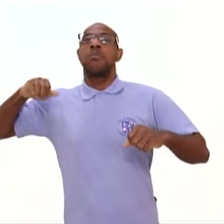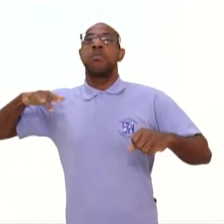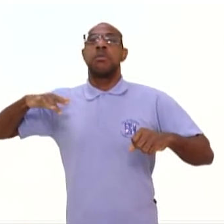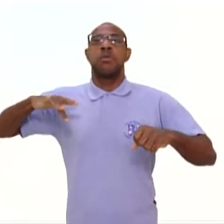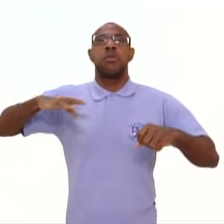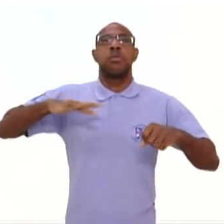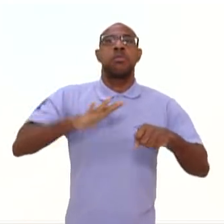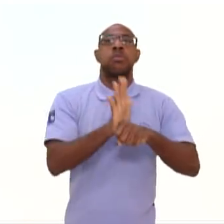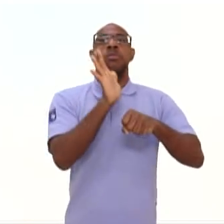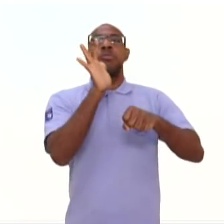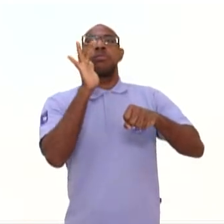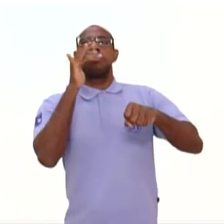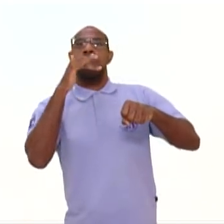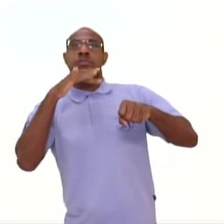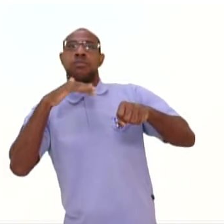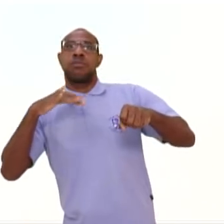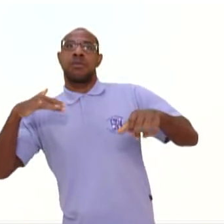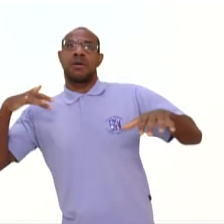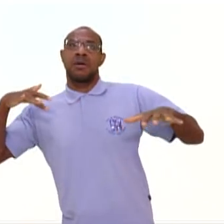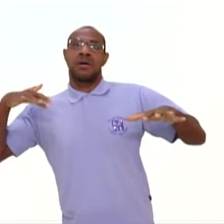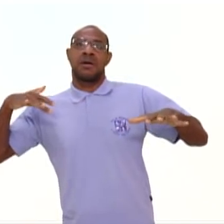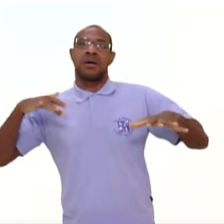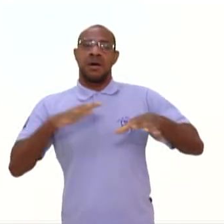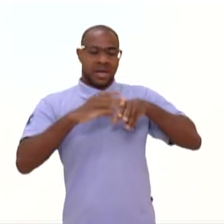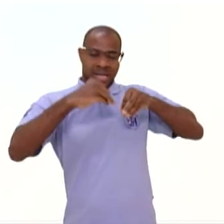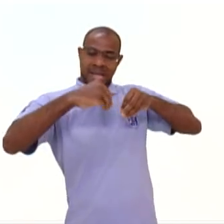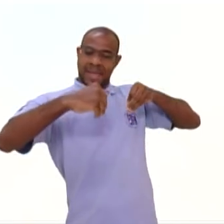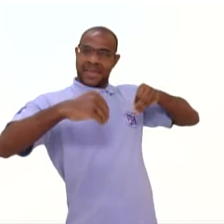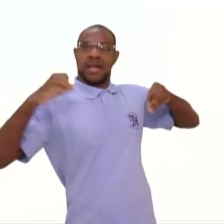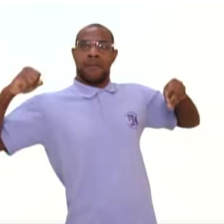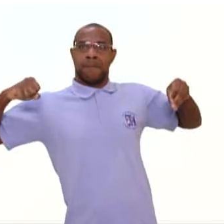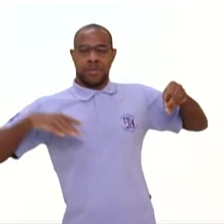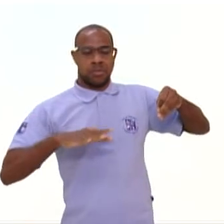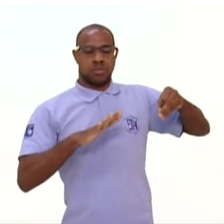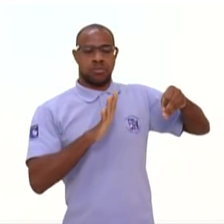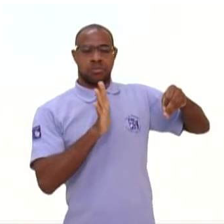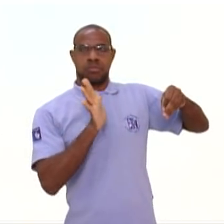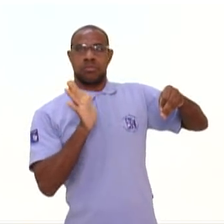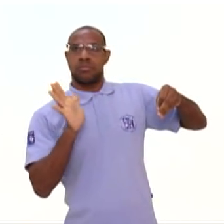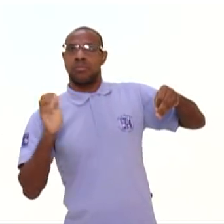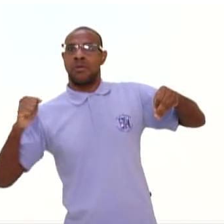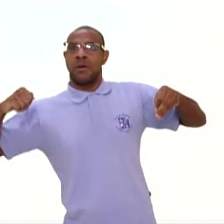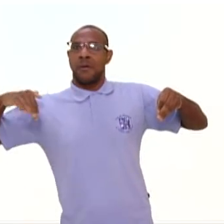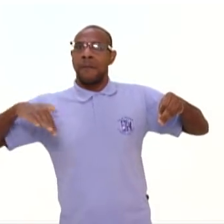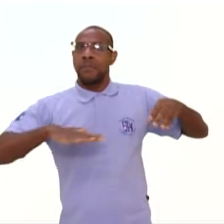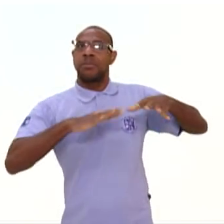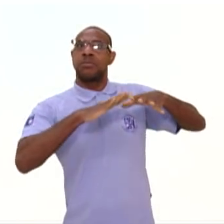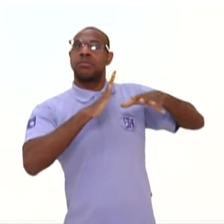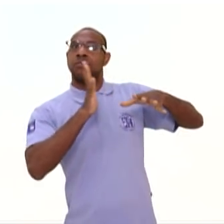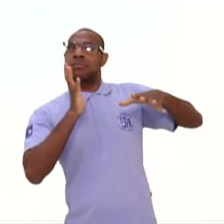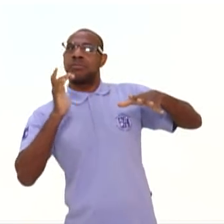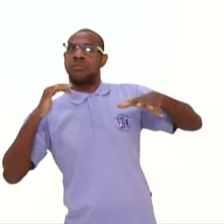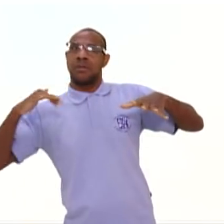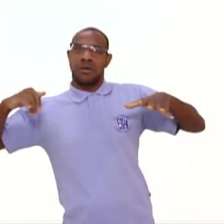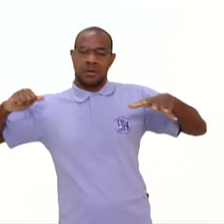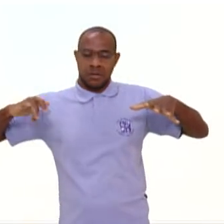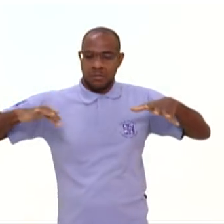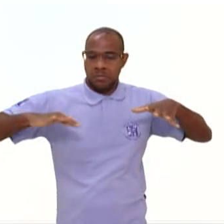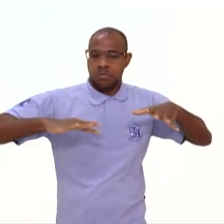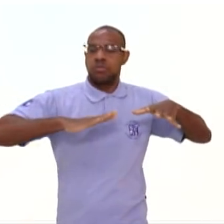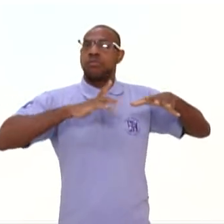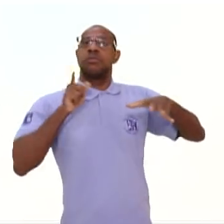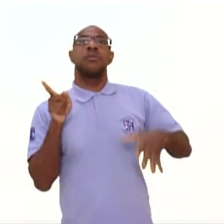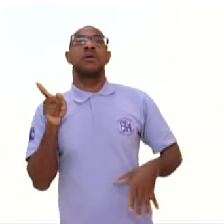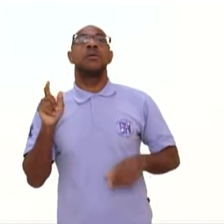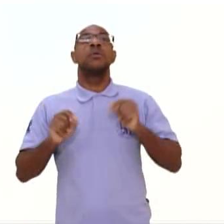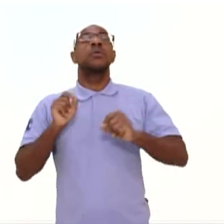se quebrando, então ali na faixa de areia numa praia. Então você vai ter o quê? Esse sistema periódico que você vai ter